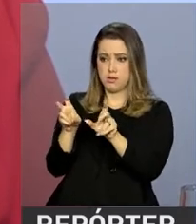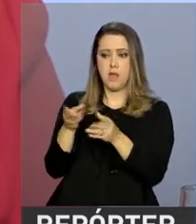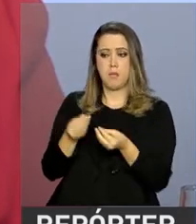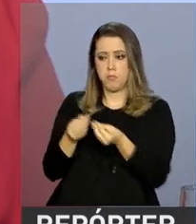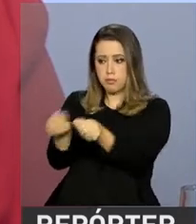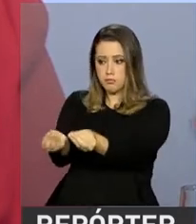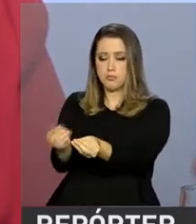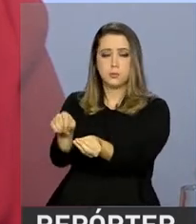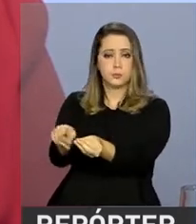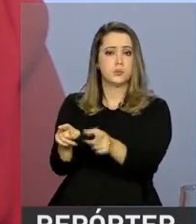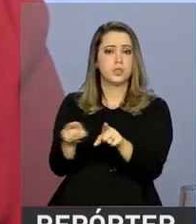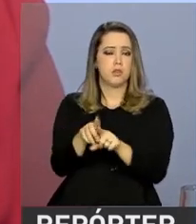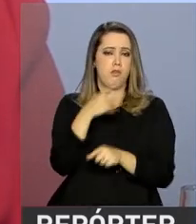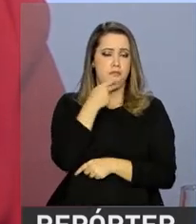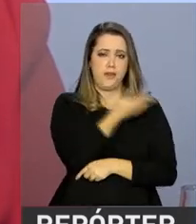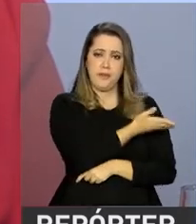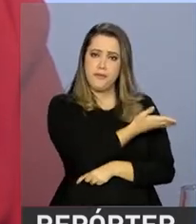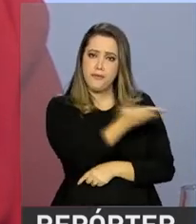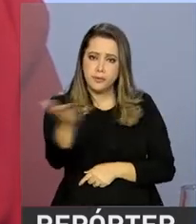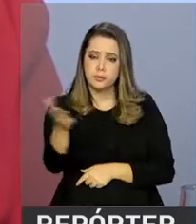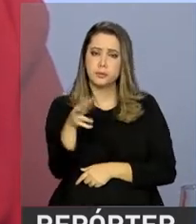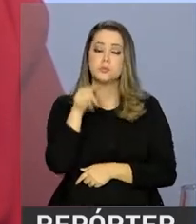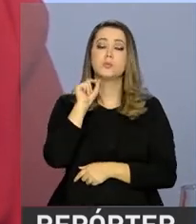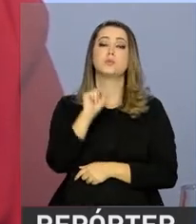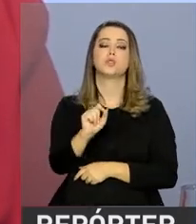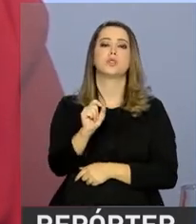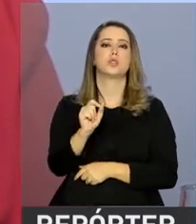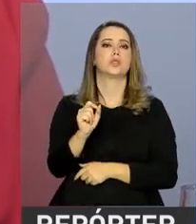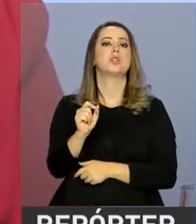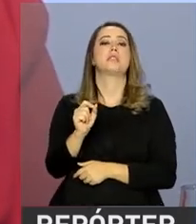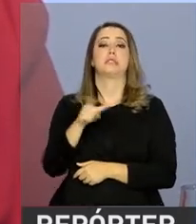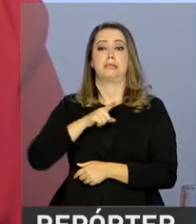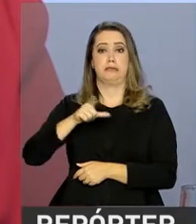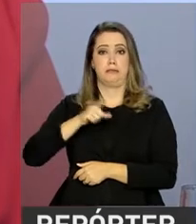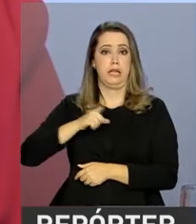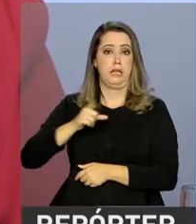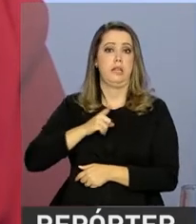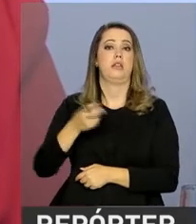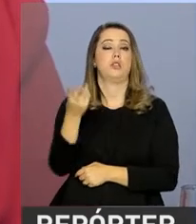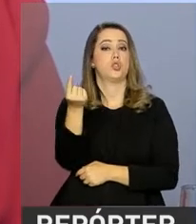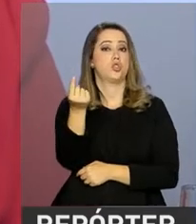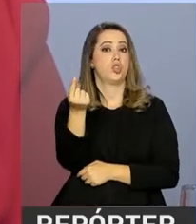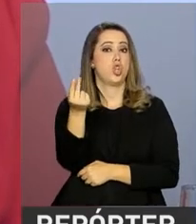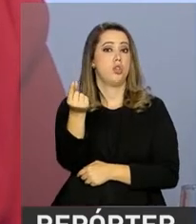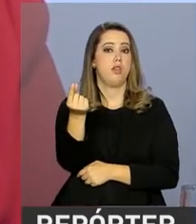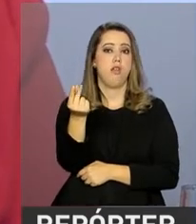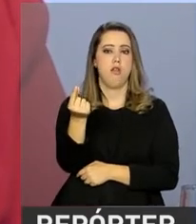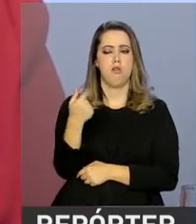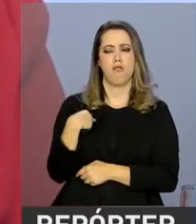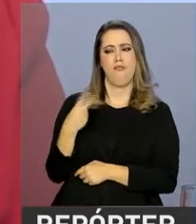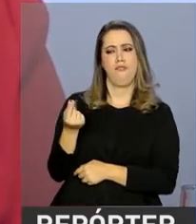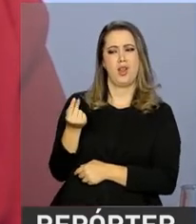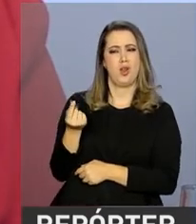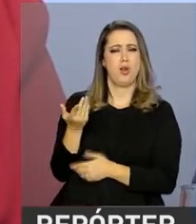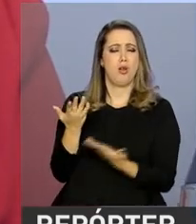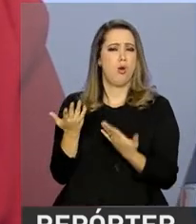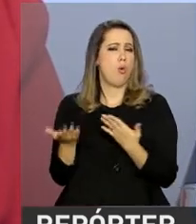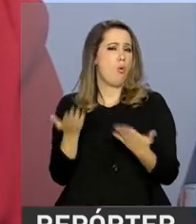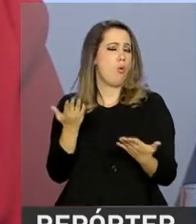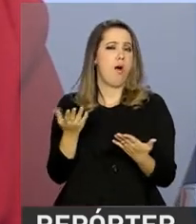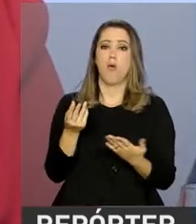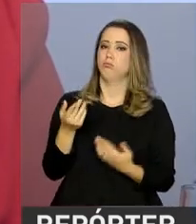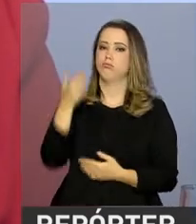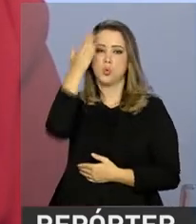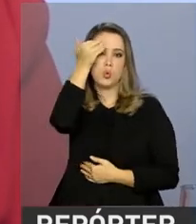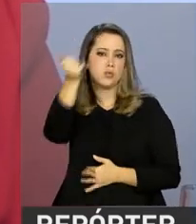governadora aos senhores parlamentares a todos que não faltarão recursos eu não quero estimá lo agora mas todos